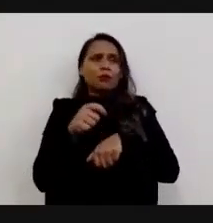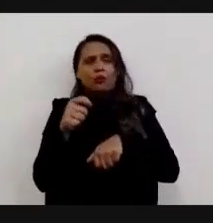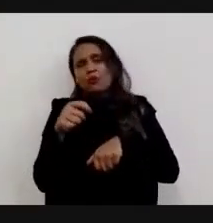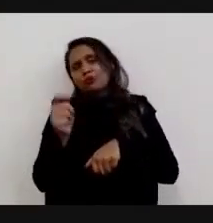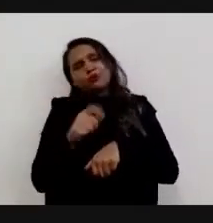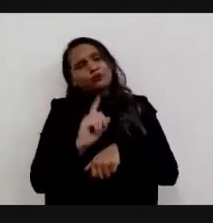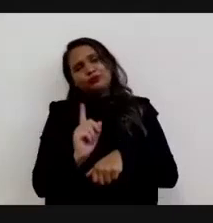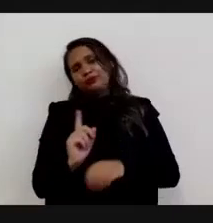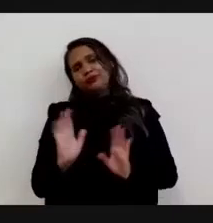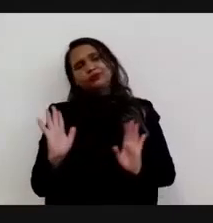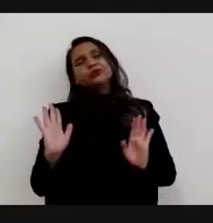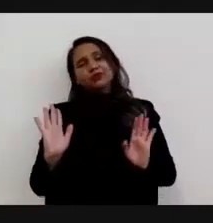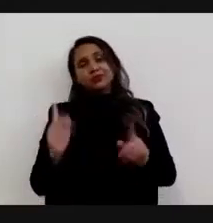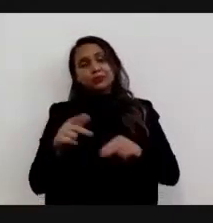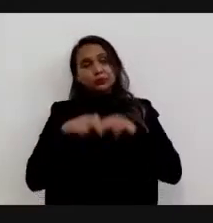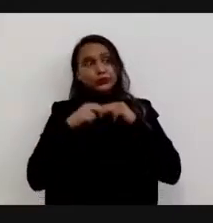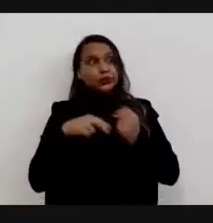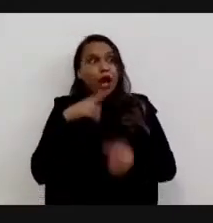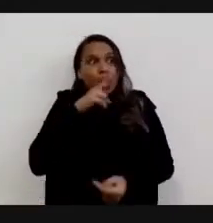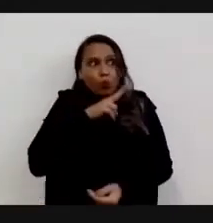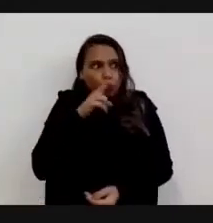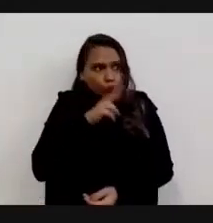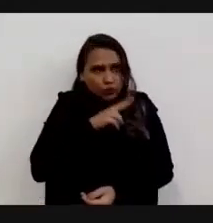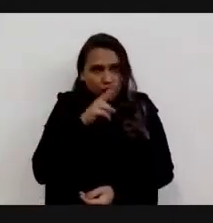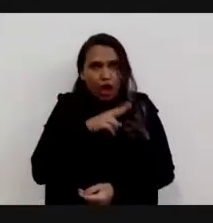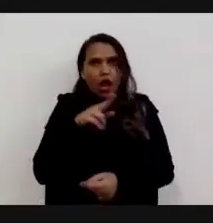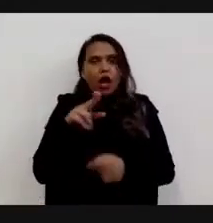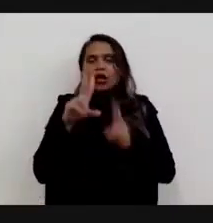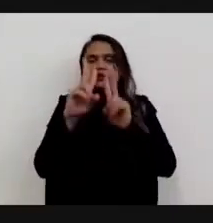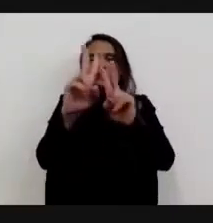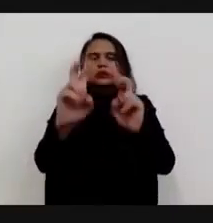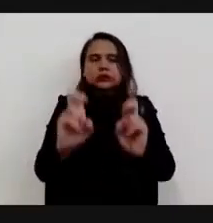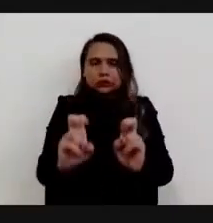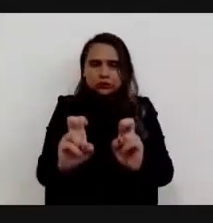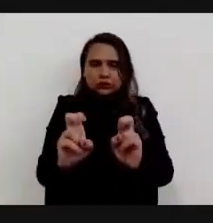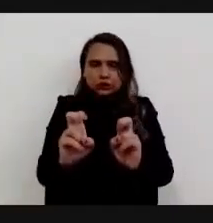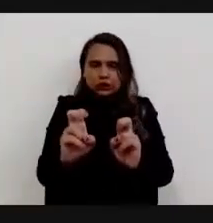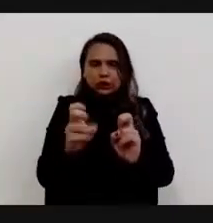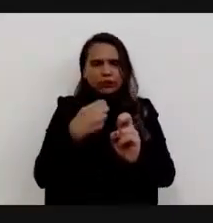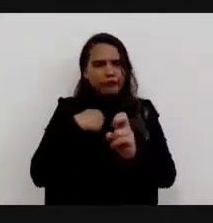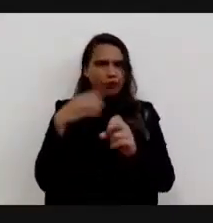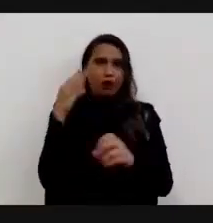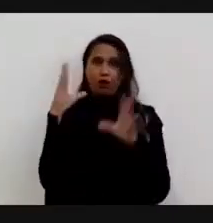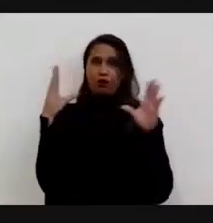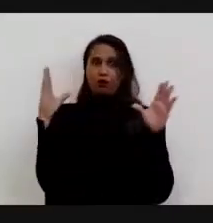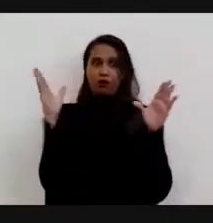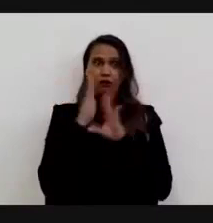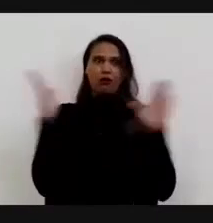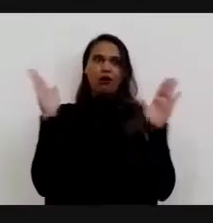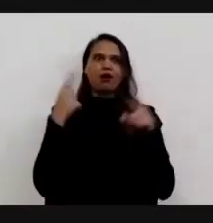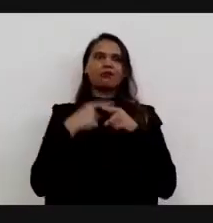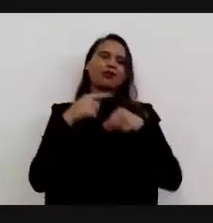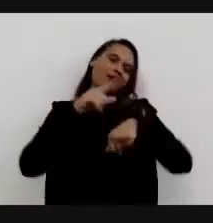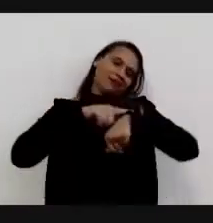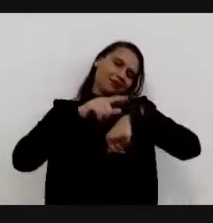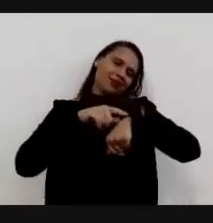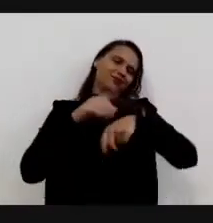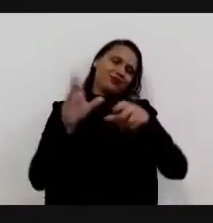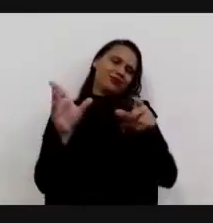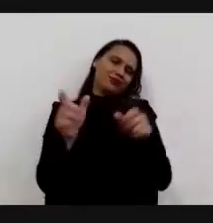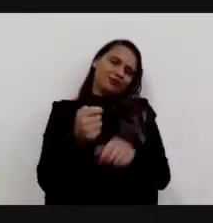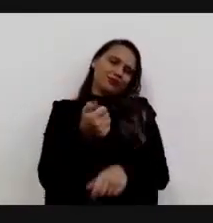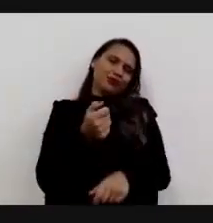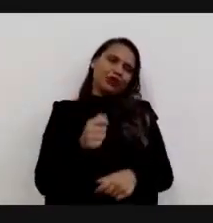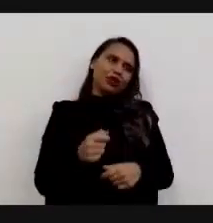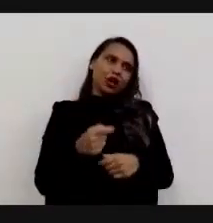diante de necessidades emergenciais, como, por exemplo, e eu vou ser bem breve por causa do nosso tempo exíguo, como,